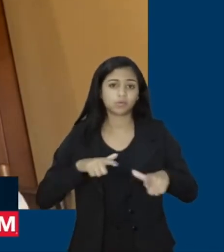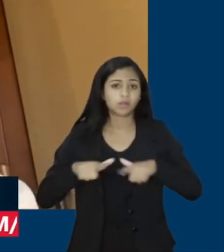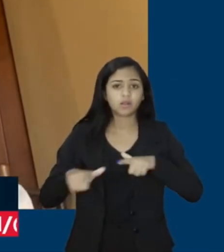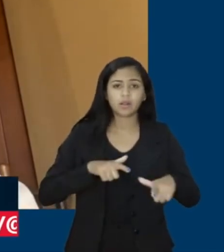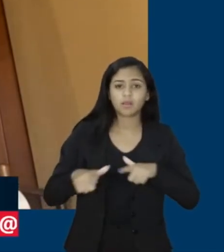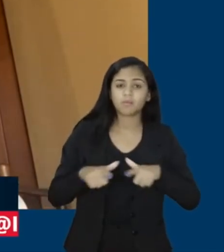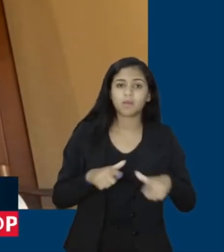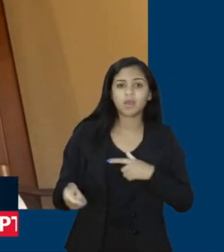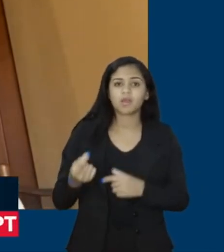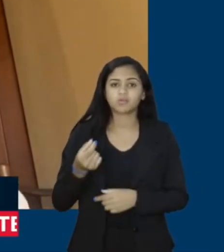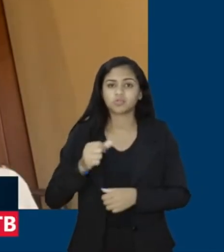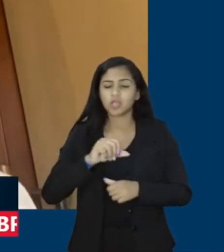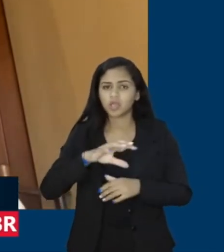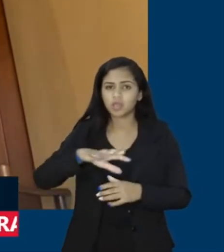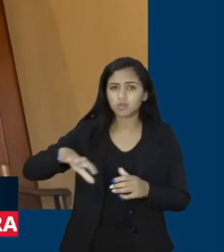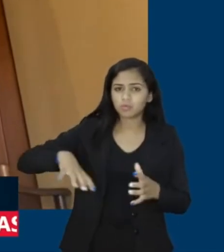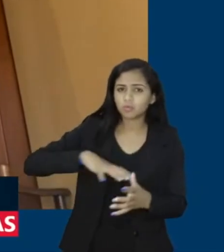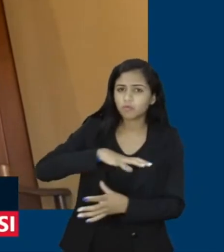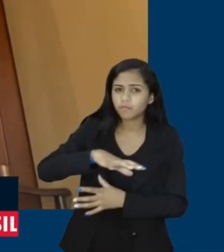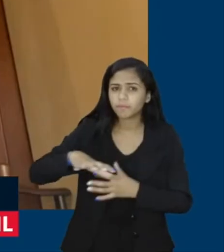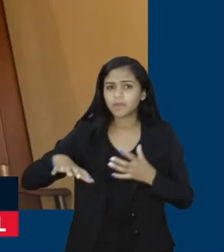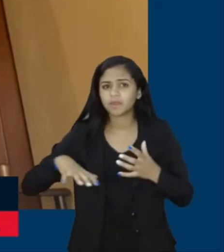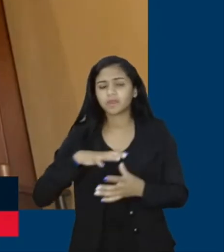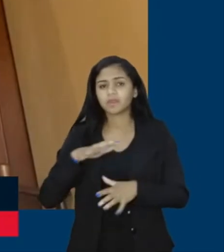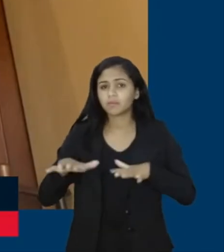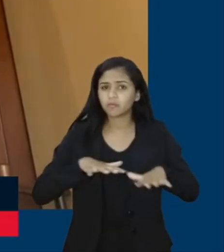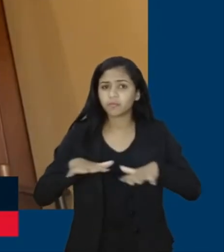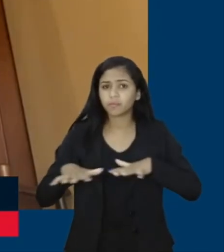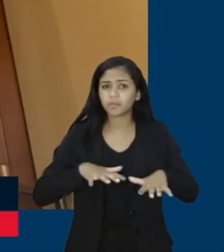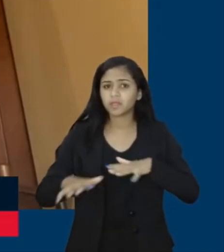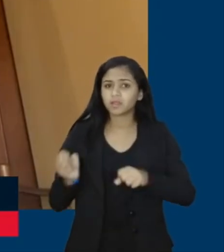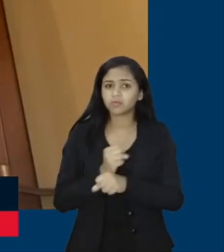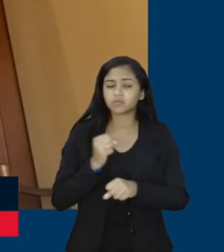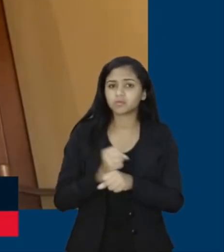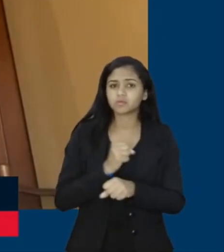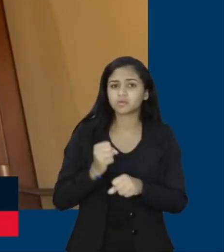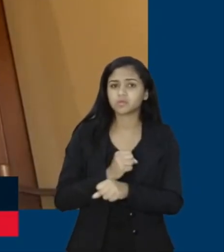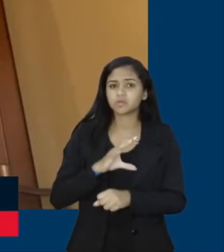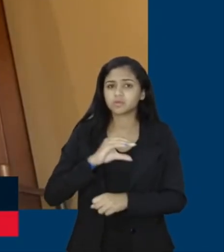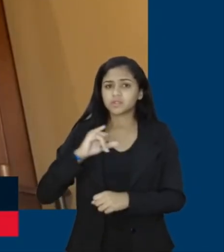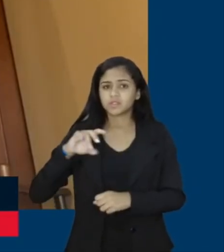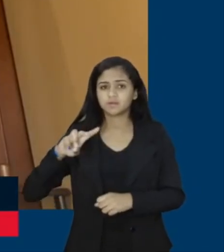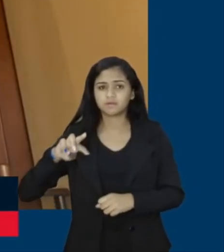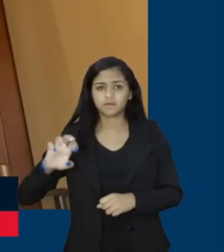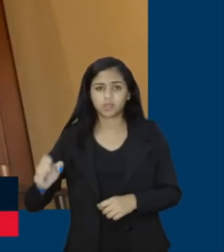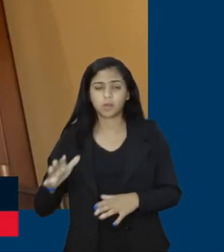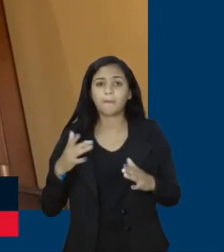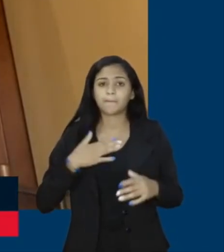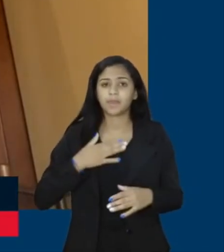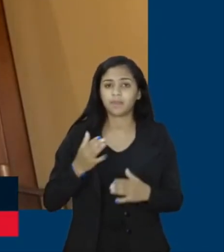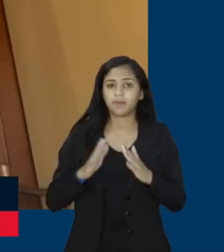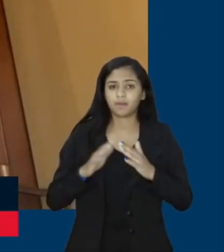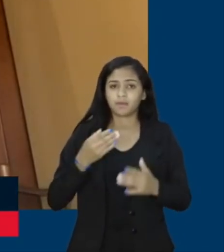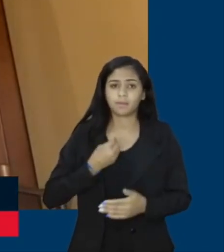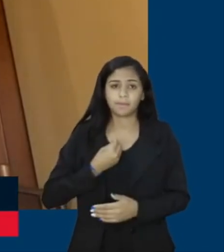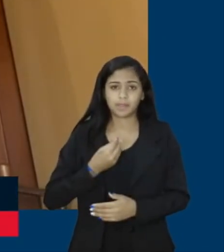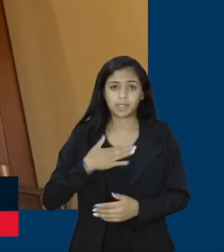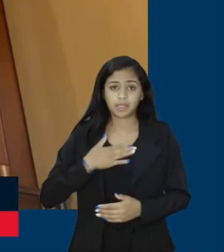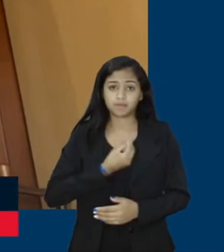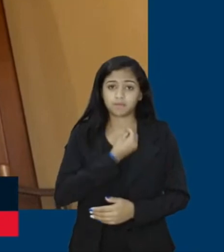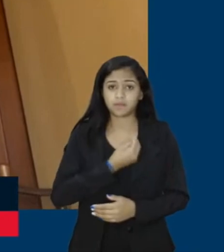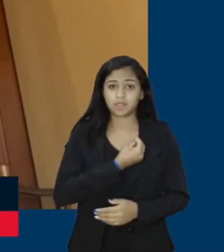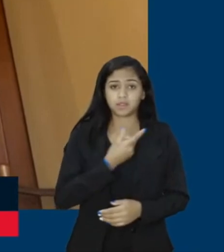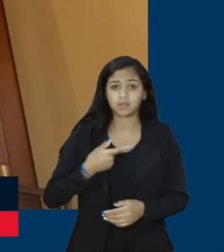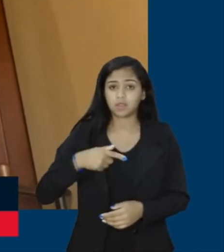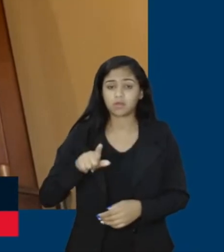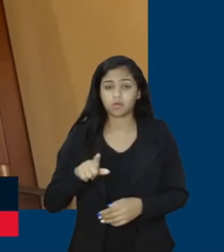renda, movimenta a construção civil, como acontece com Minha Casa Minha Vida. Eu tenho certeza que não tem uma outra